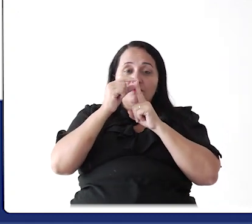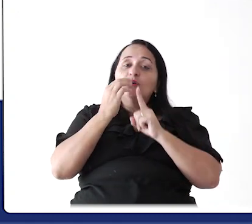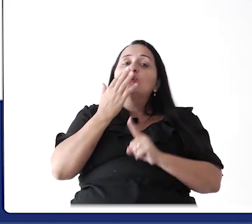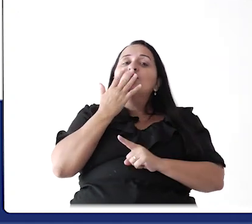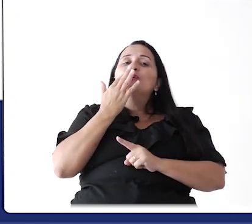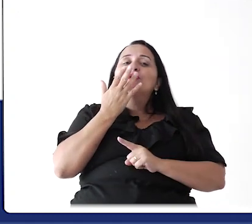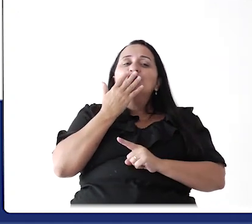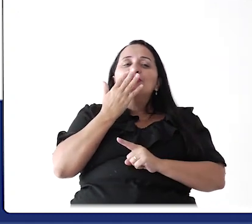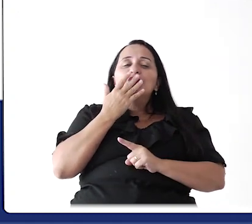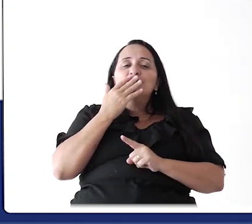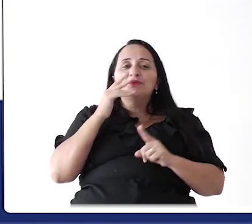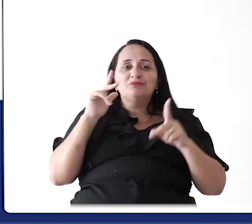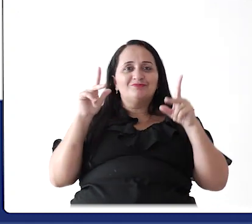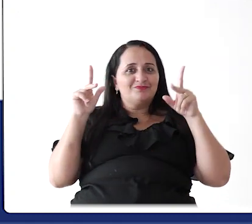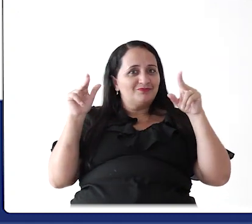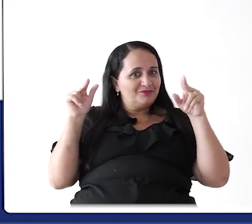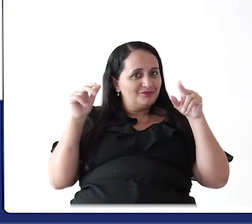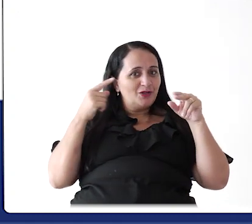ainda,